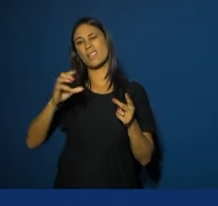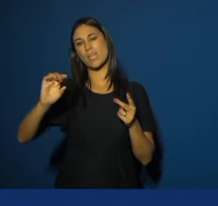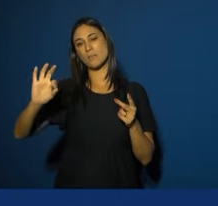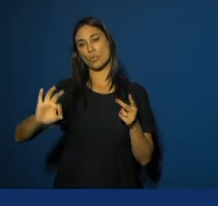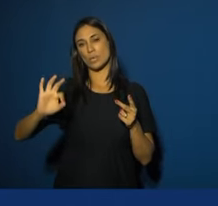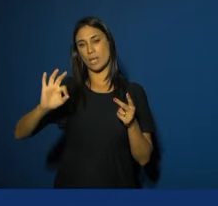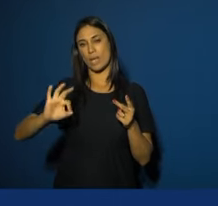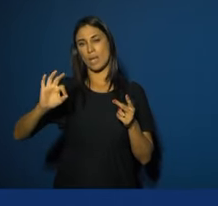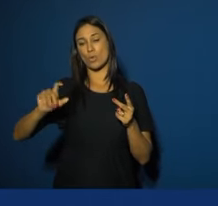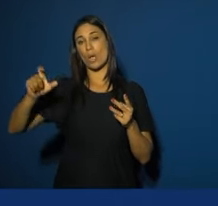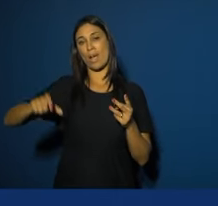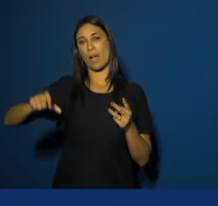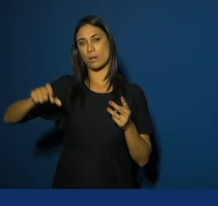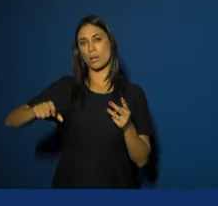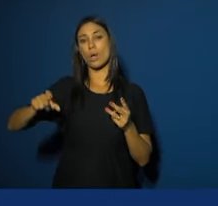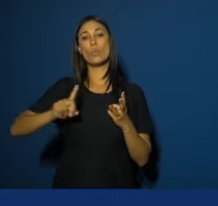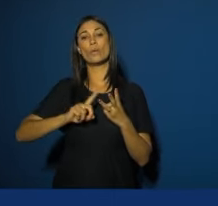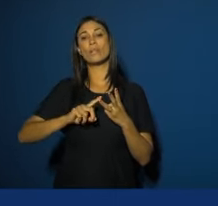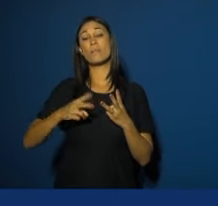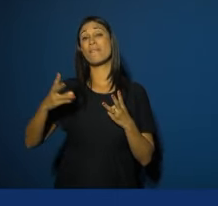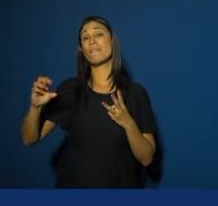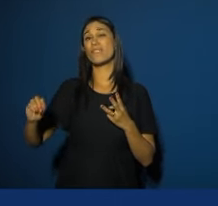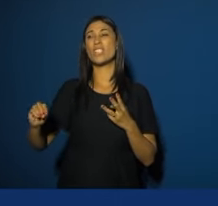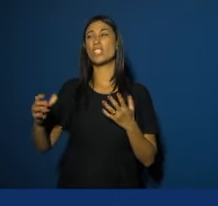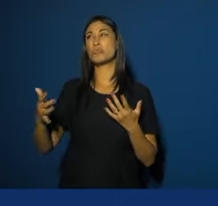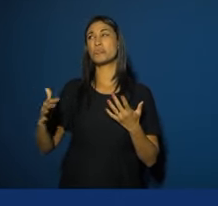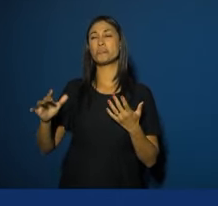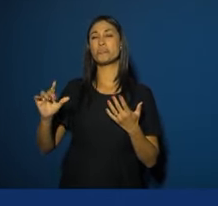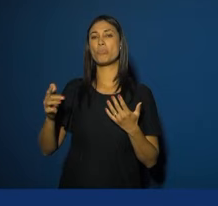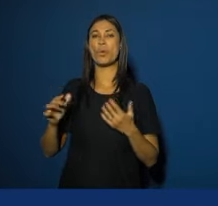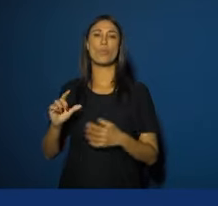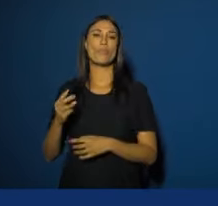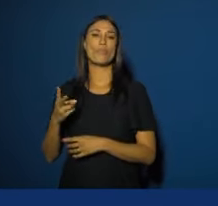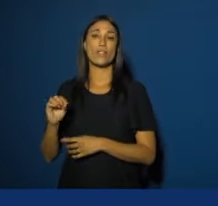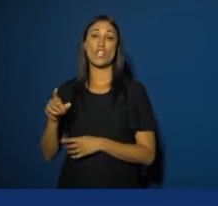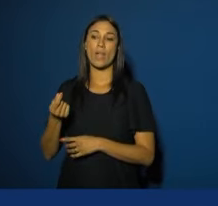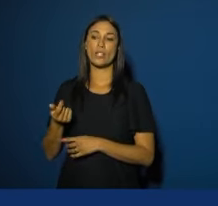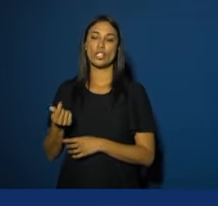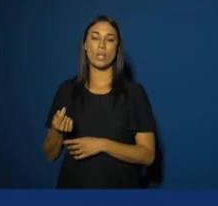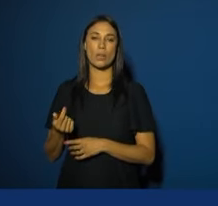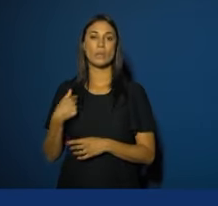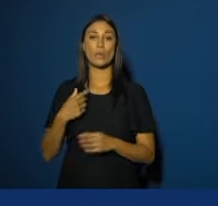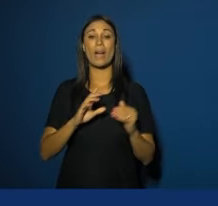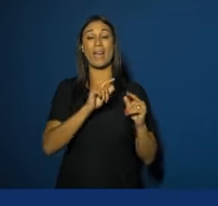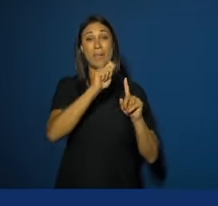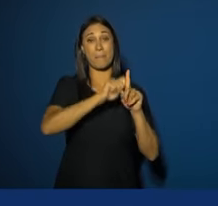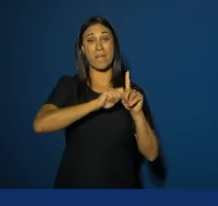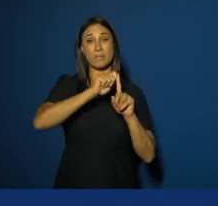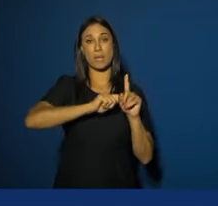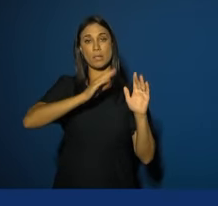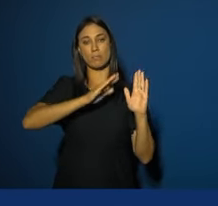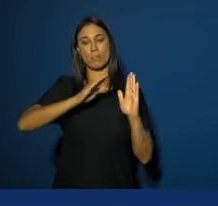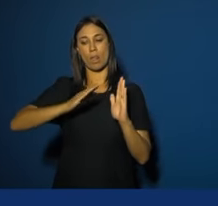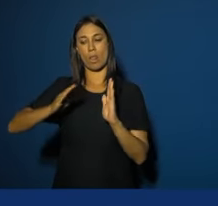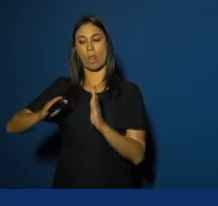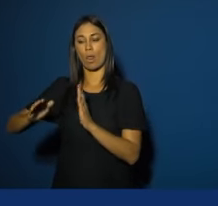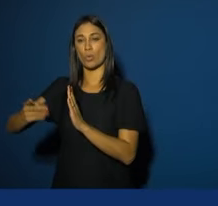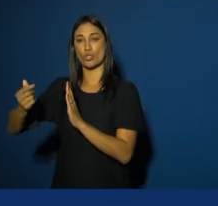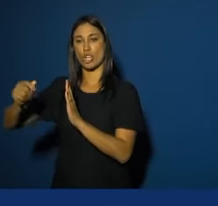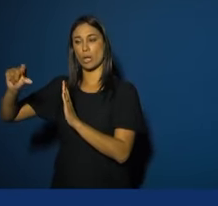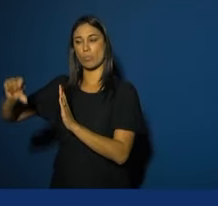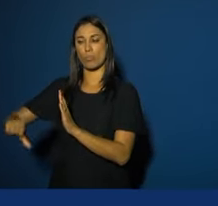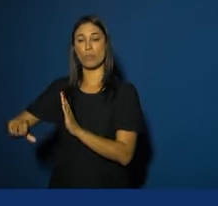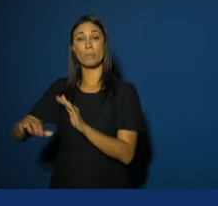10% cartões e somente 20 um pouco menos de 20 dinero e vai a cada mese C tudo